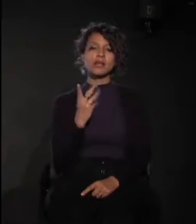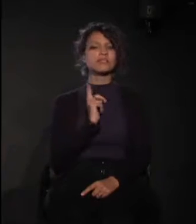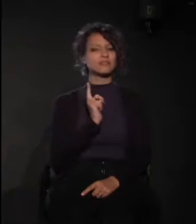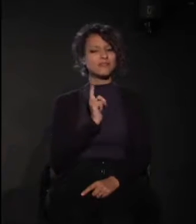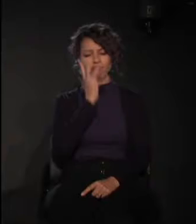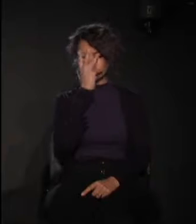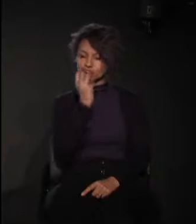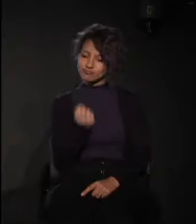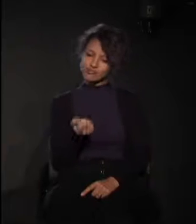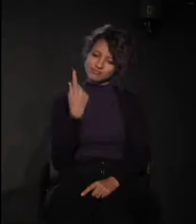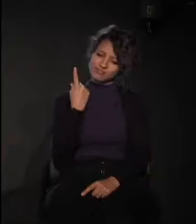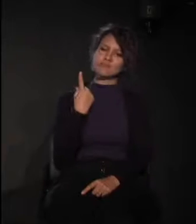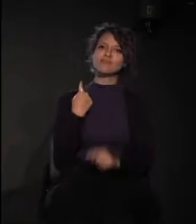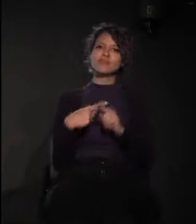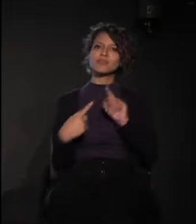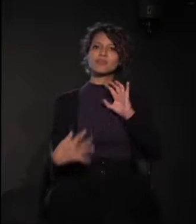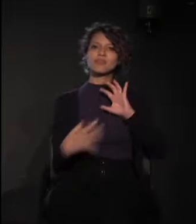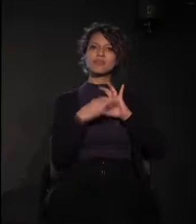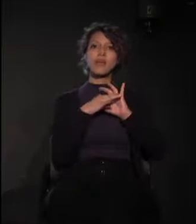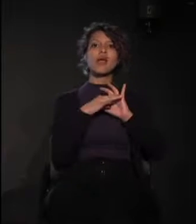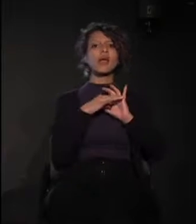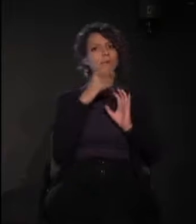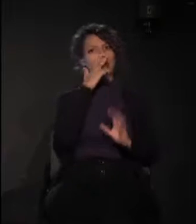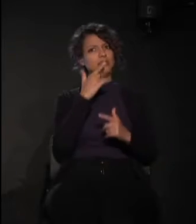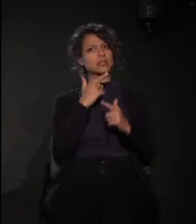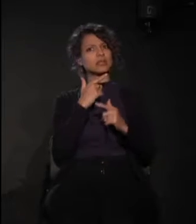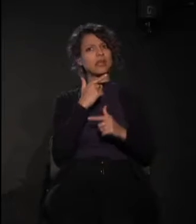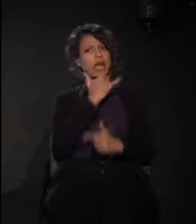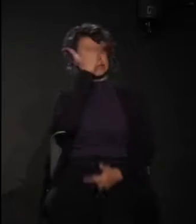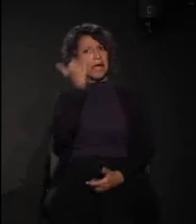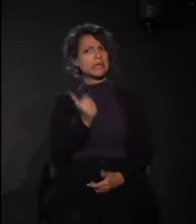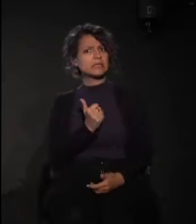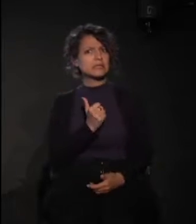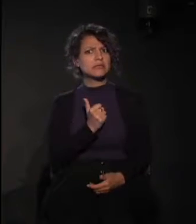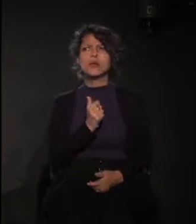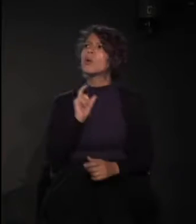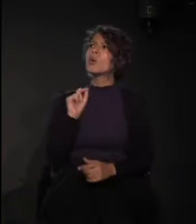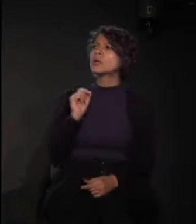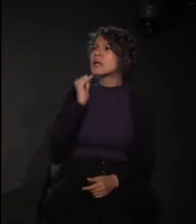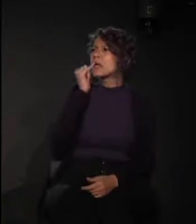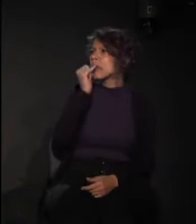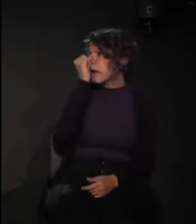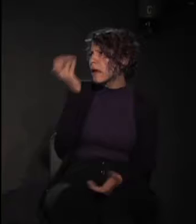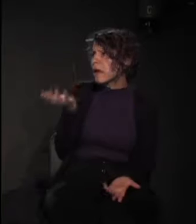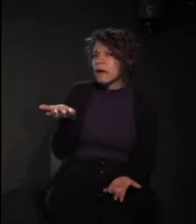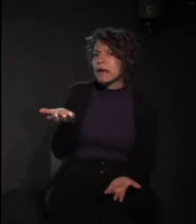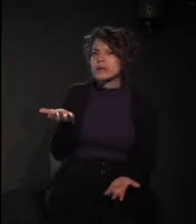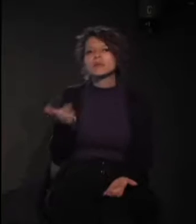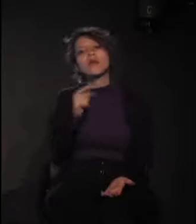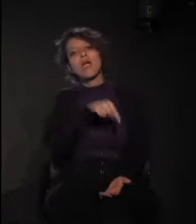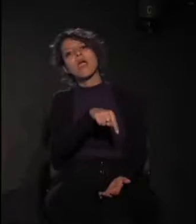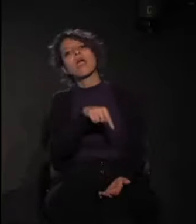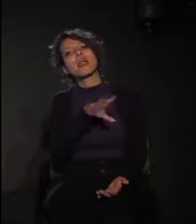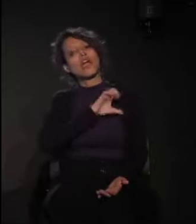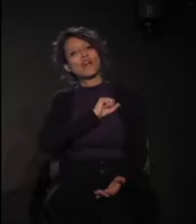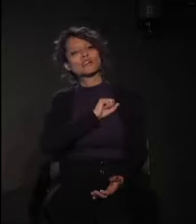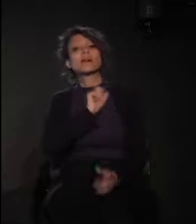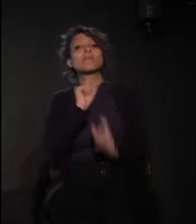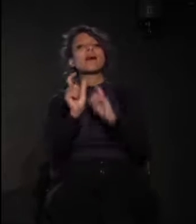atrativo engraçado pela vinculação ao mau agouro o que é gol ela perguntou o negócio dela sempre foram essas as